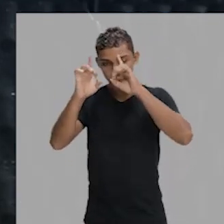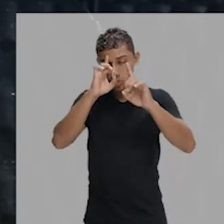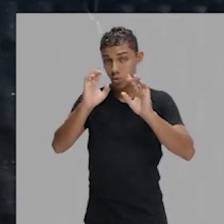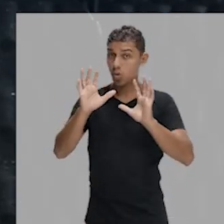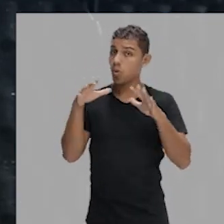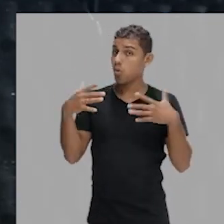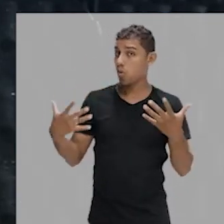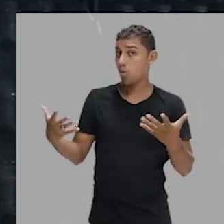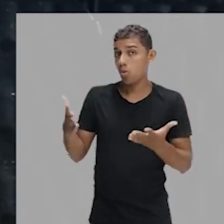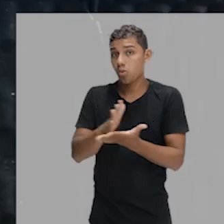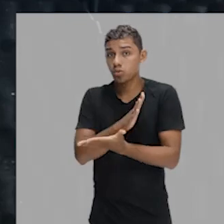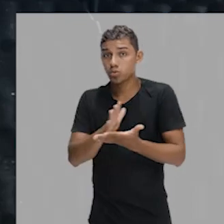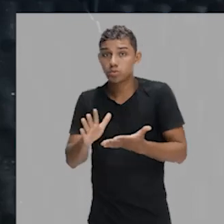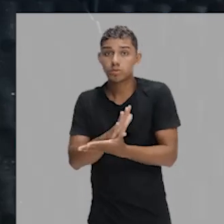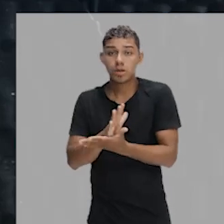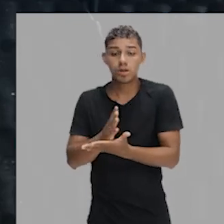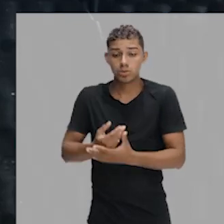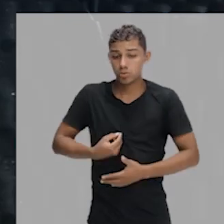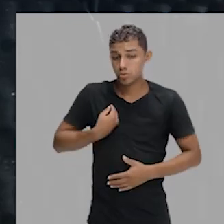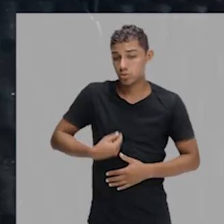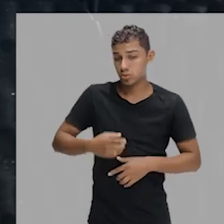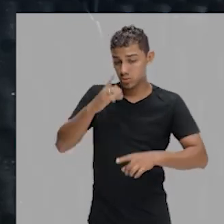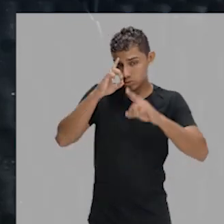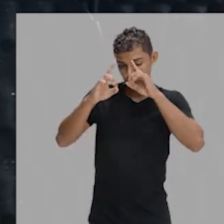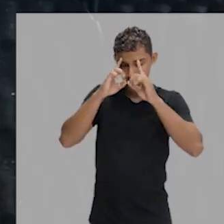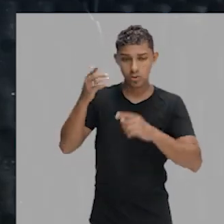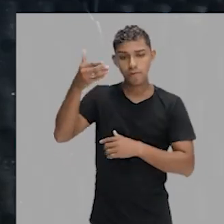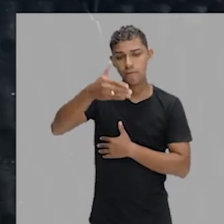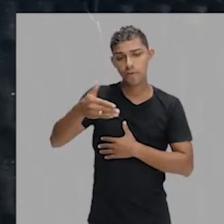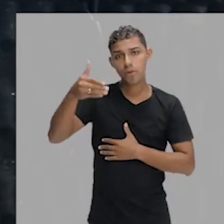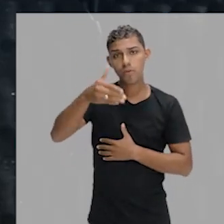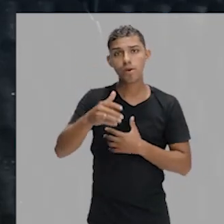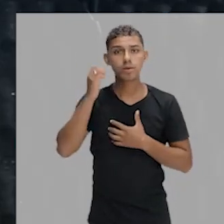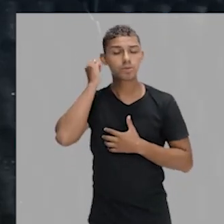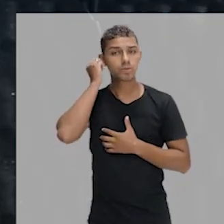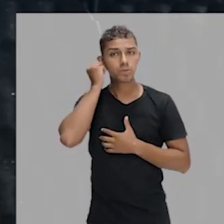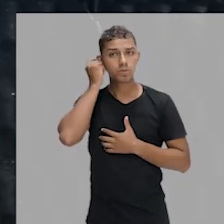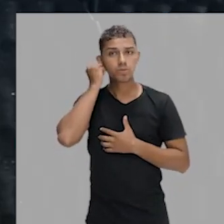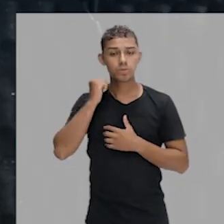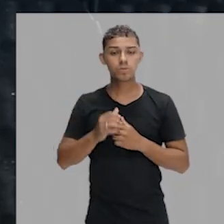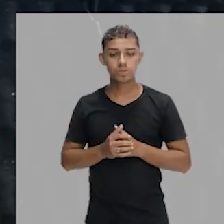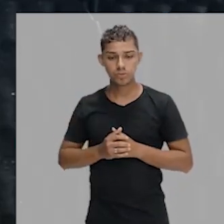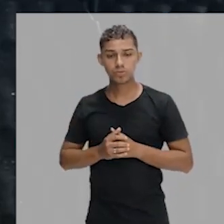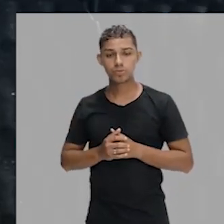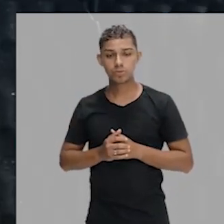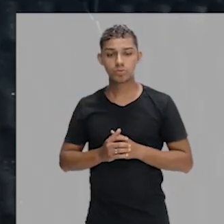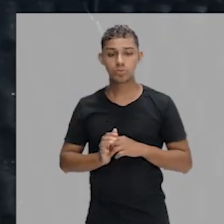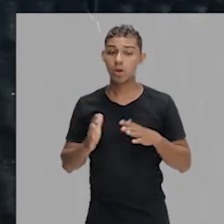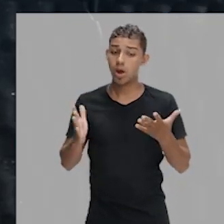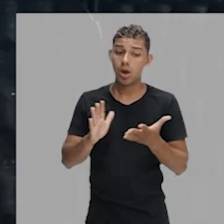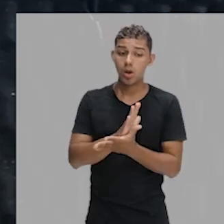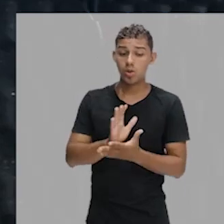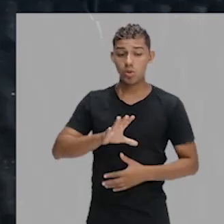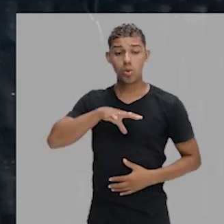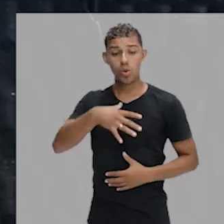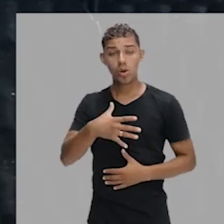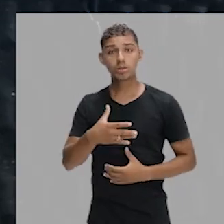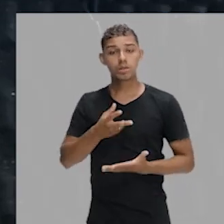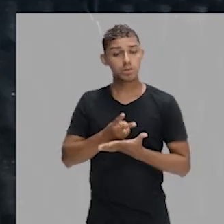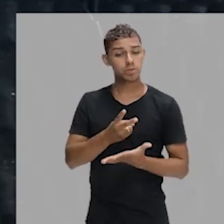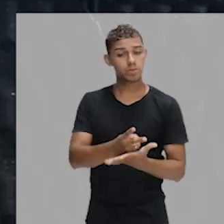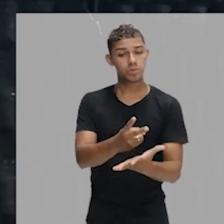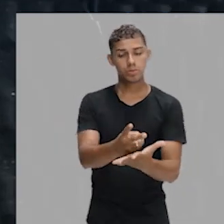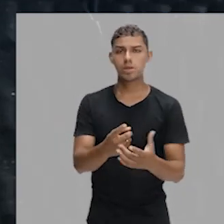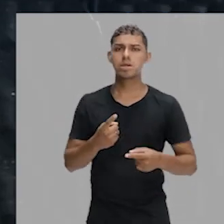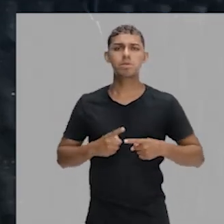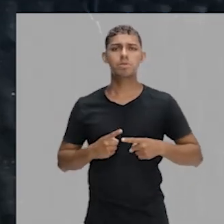de uma rotina, então coisas que você faz com frequência. Temos aqui permanent actions, ações permanentes.